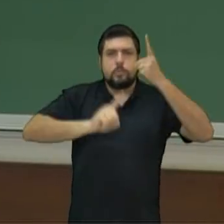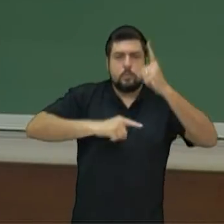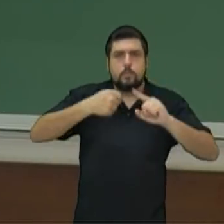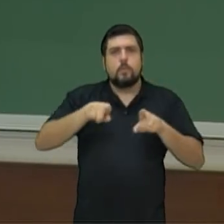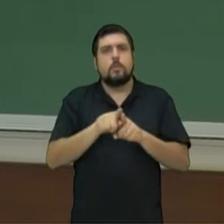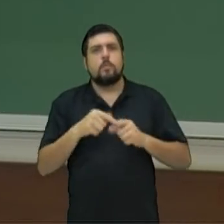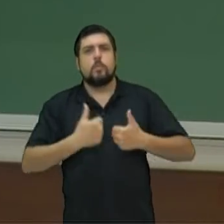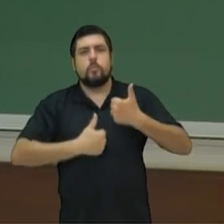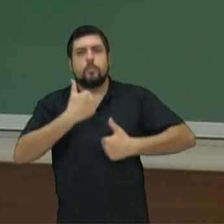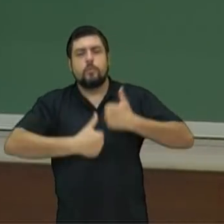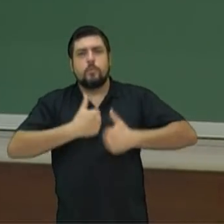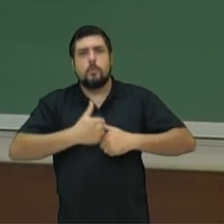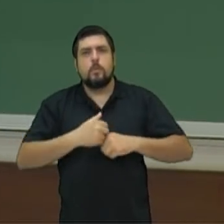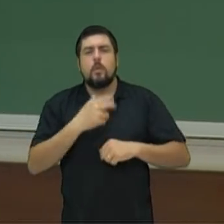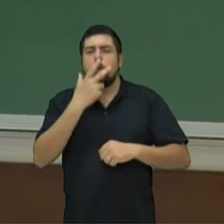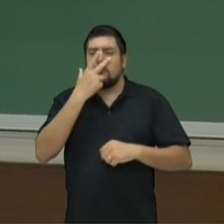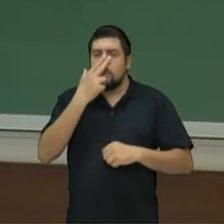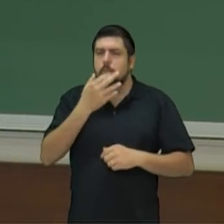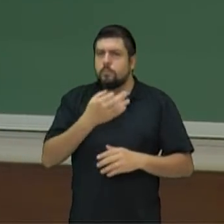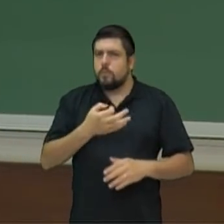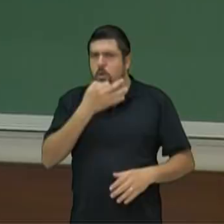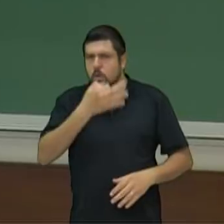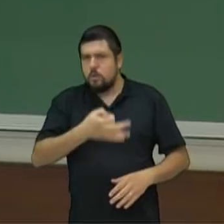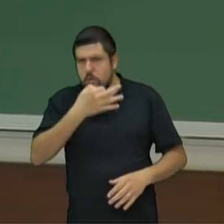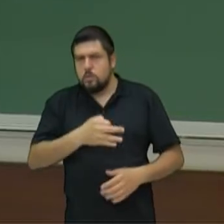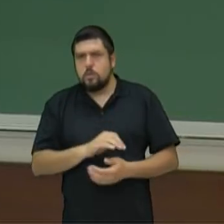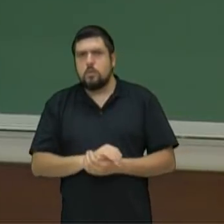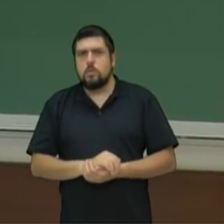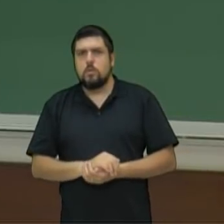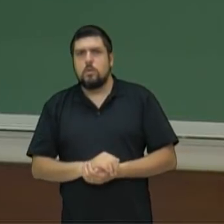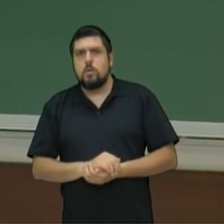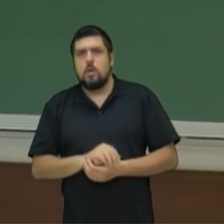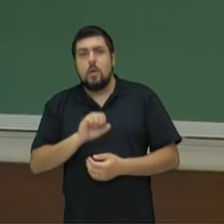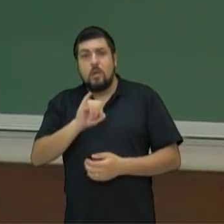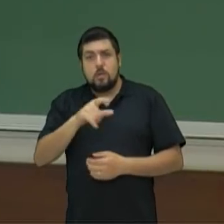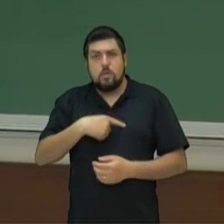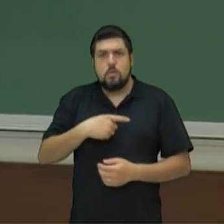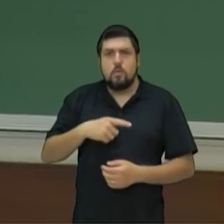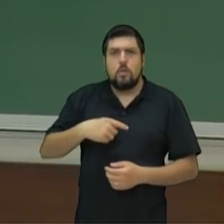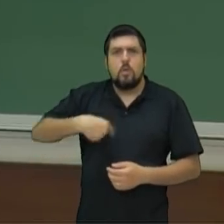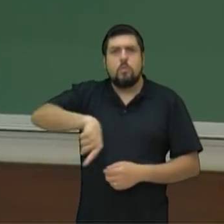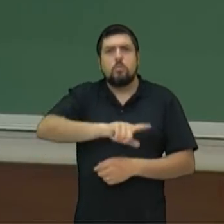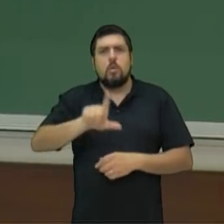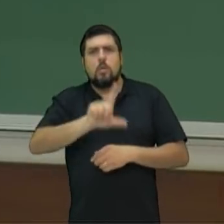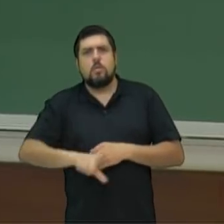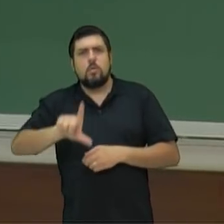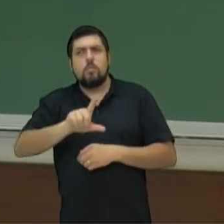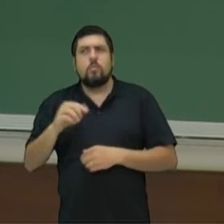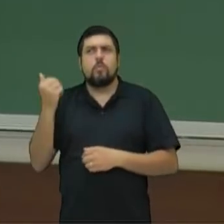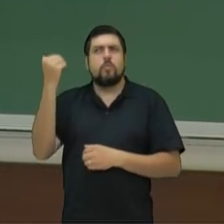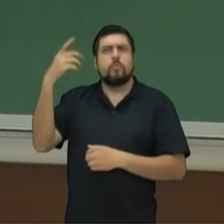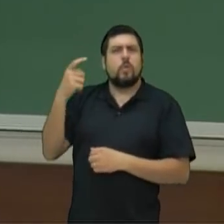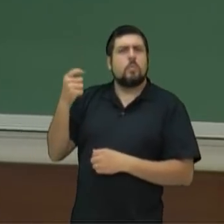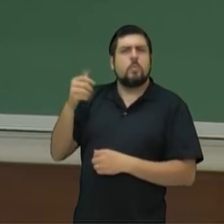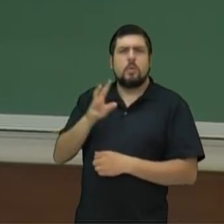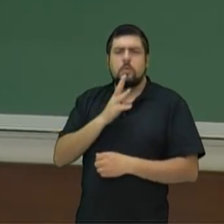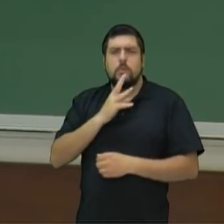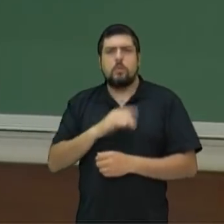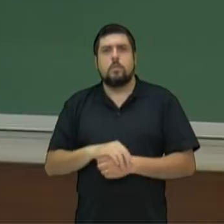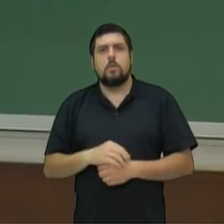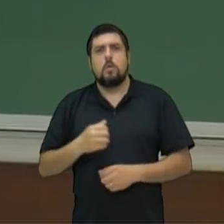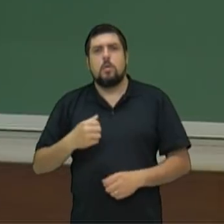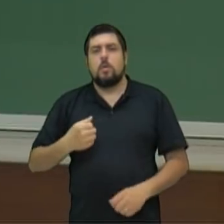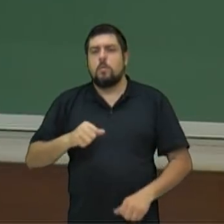Isso que ele é uma espécie de crítica, né? Então, se nós pudéssemos ter, a literatura nossa é muito rica e poucos conhecem. Atividade 4